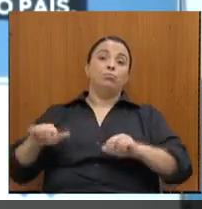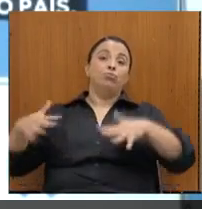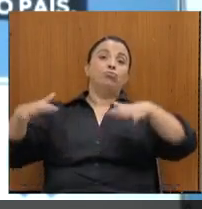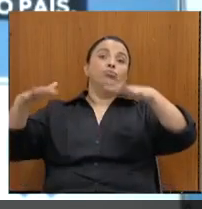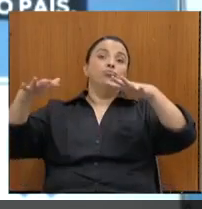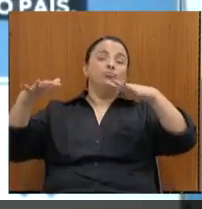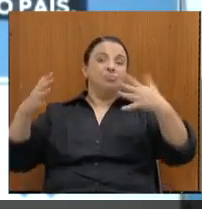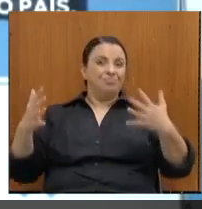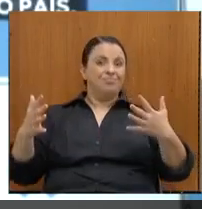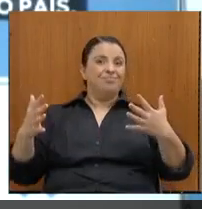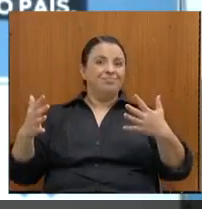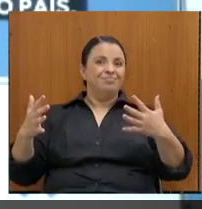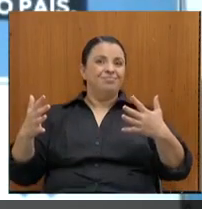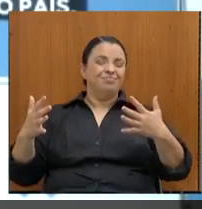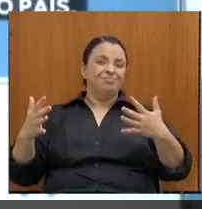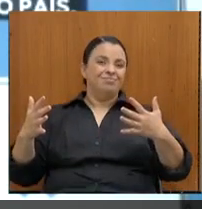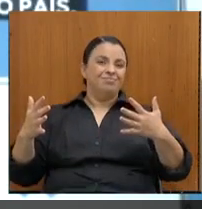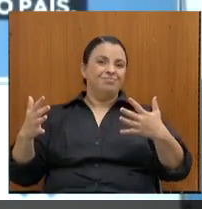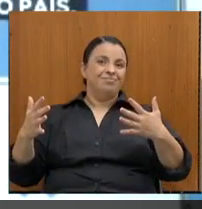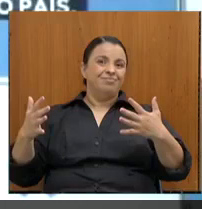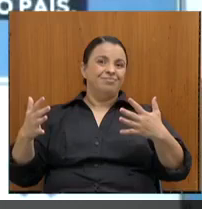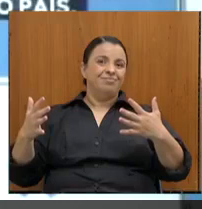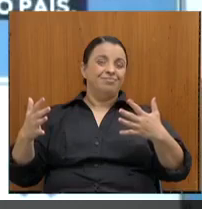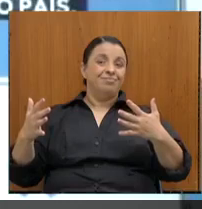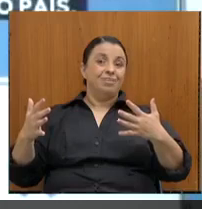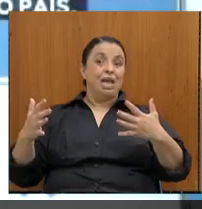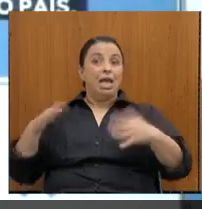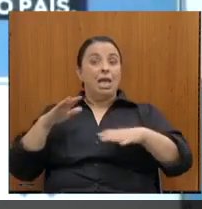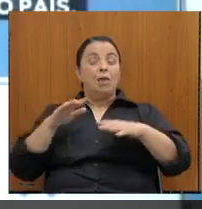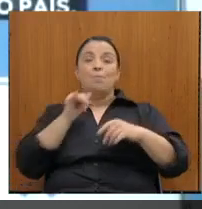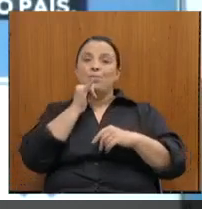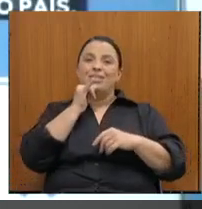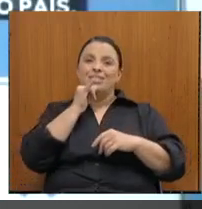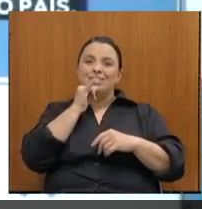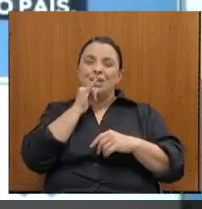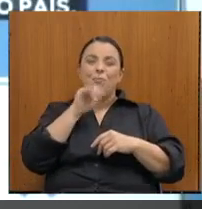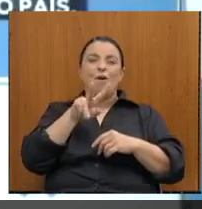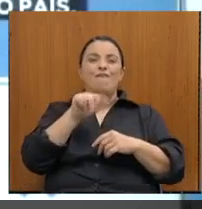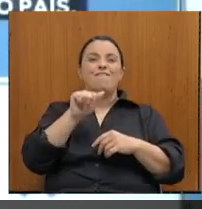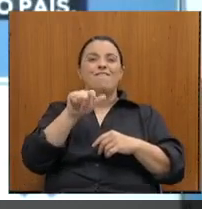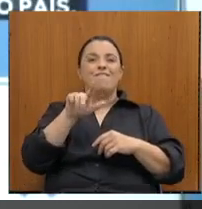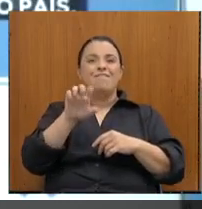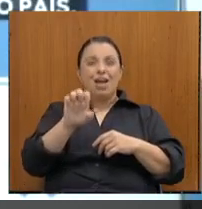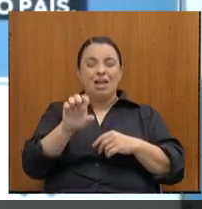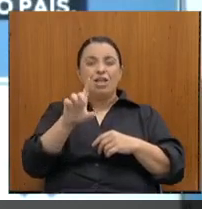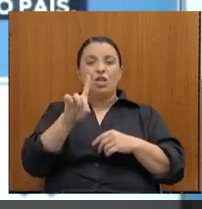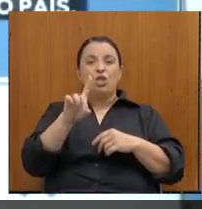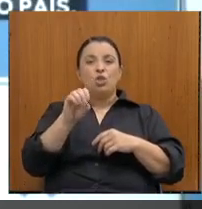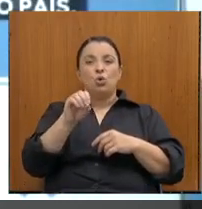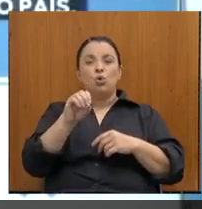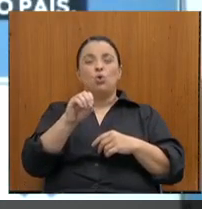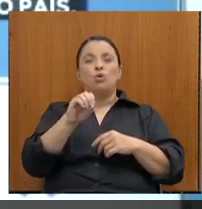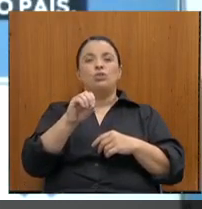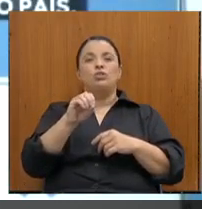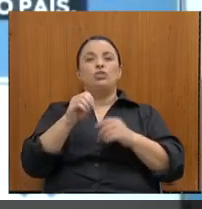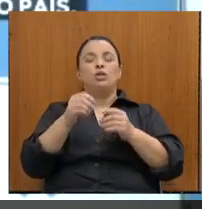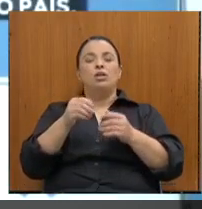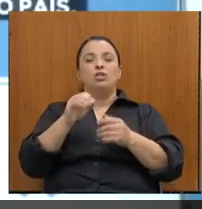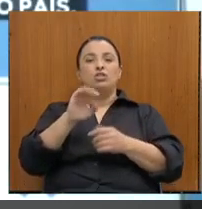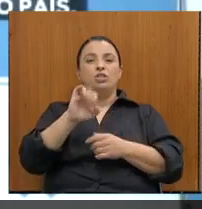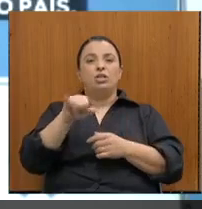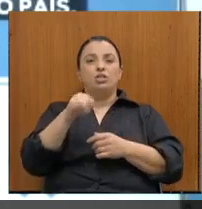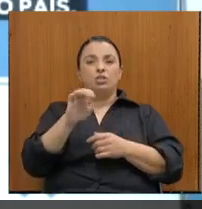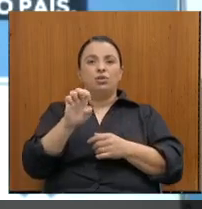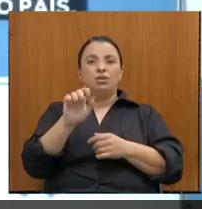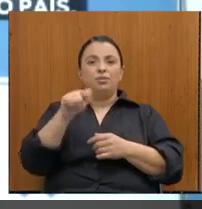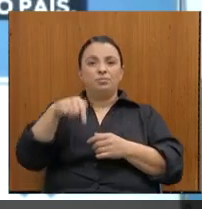Estado e onde o sol que castigo Vale do Jequitinhonha e norte de Minas pode ser um grande ativo do